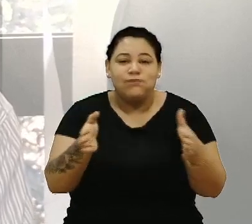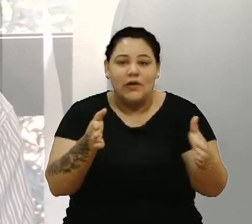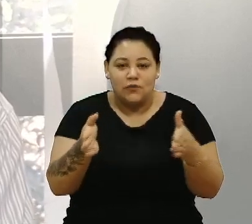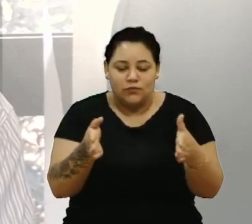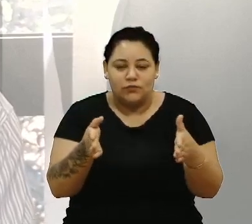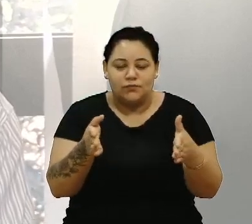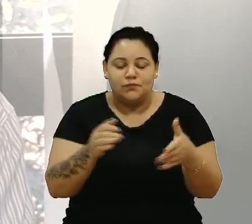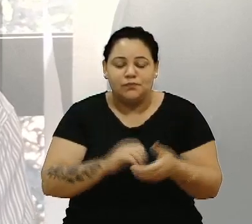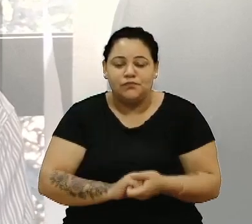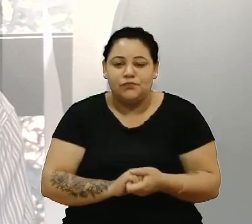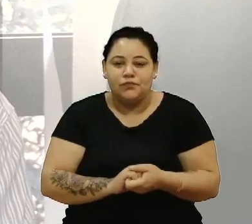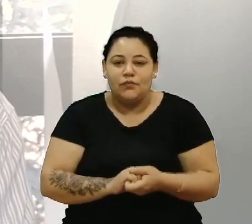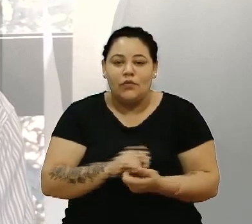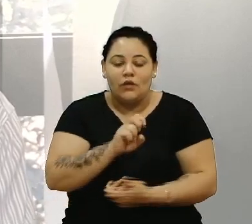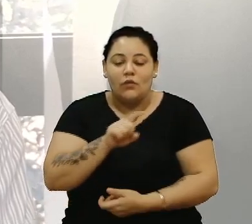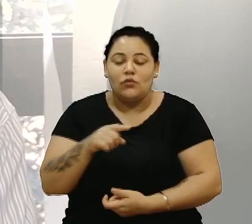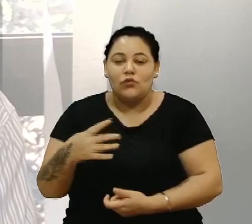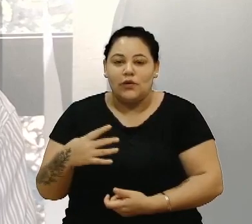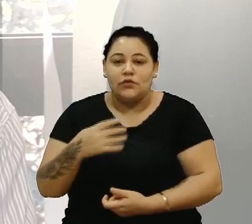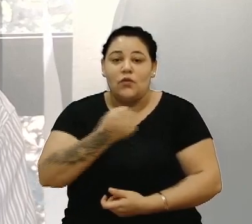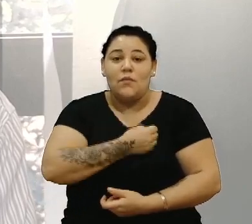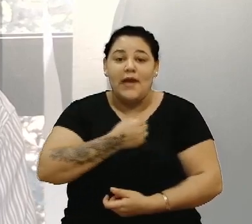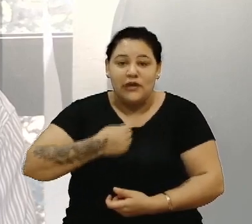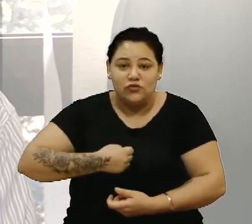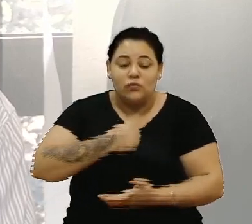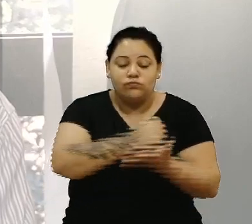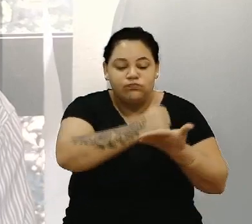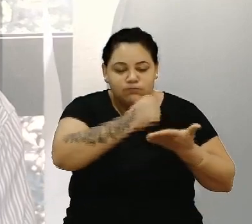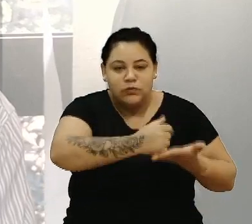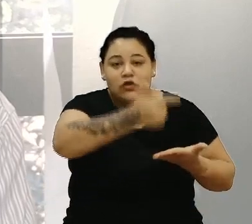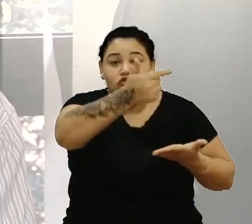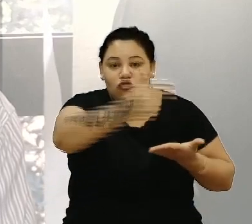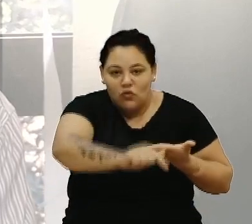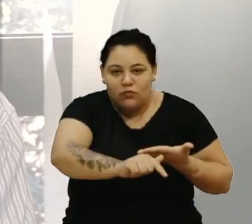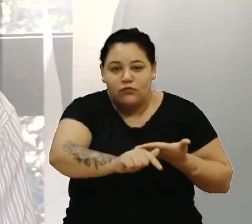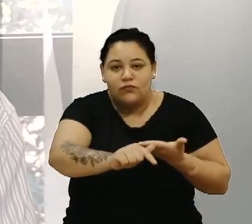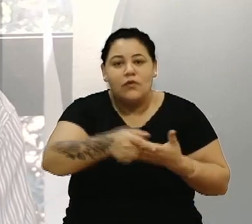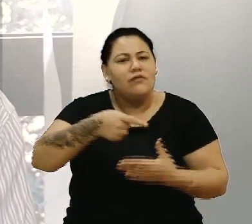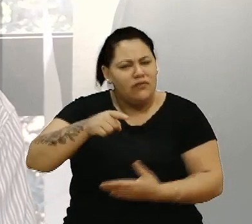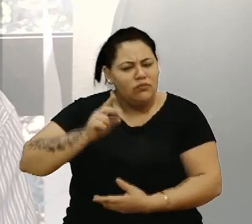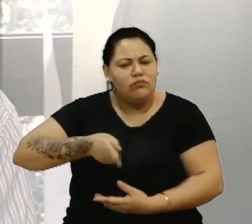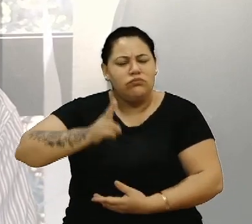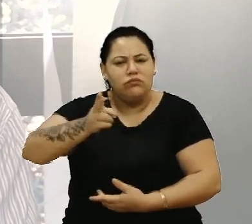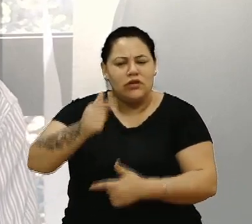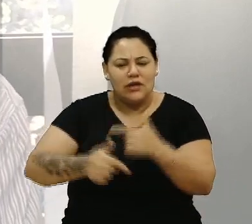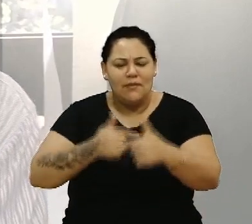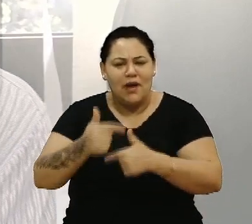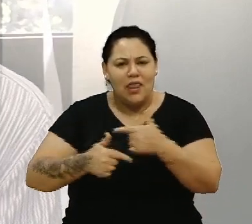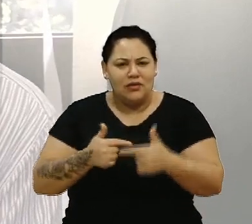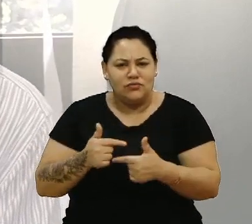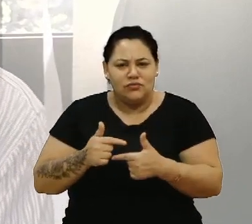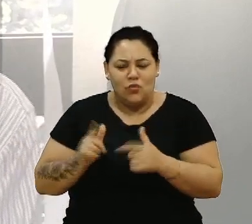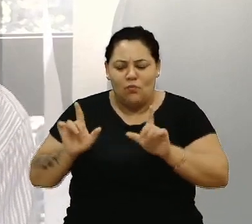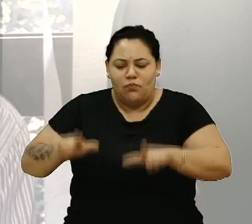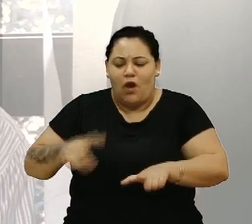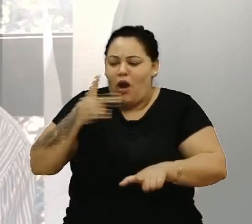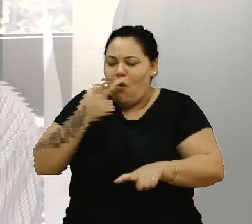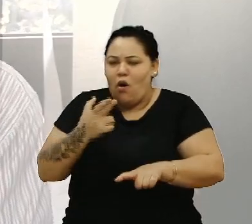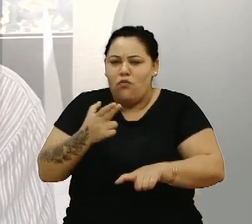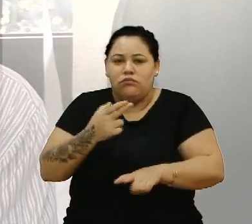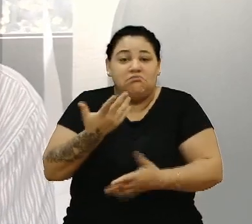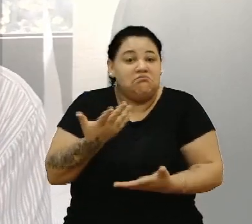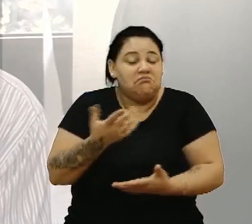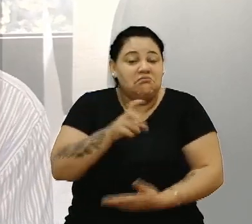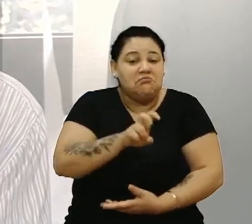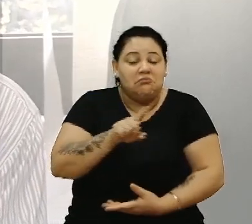5.4. Os médicos recontratados pelo programa continuarão atuando no mesmo território?